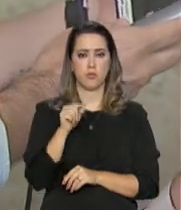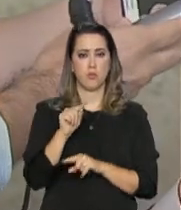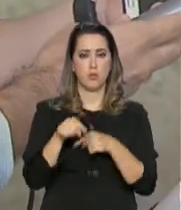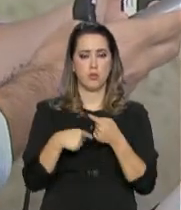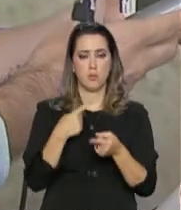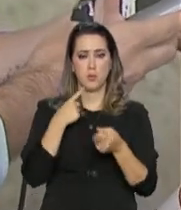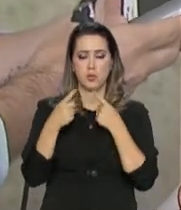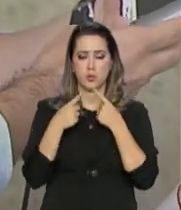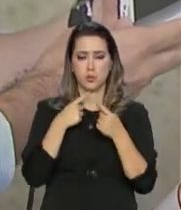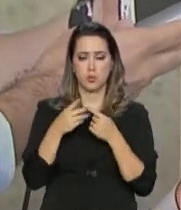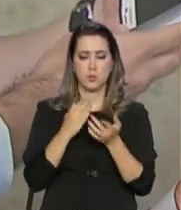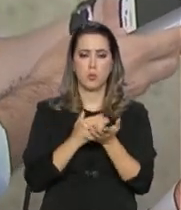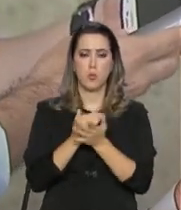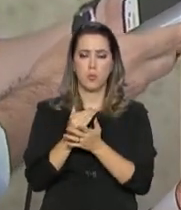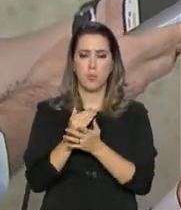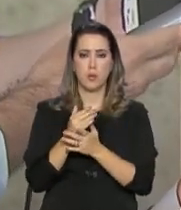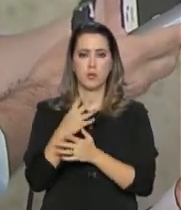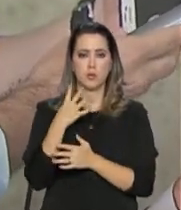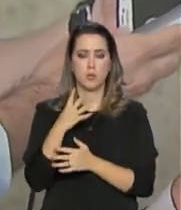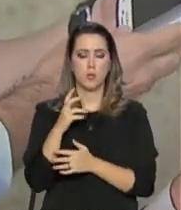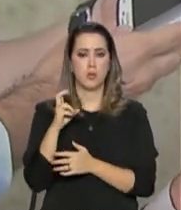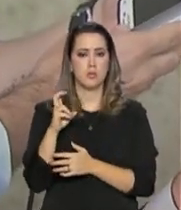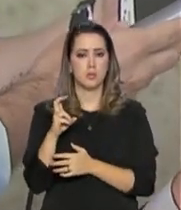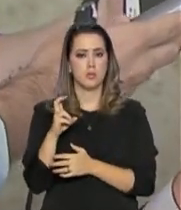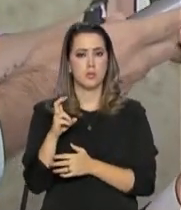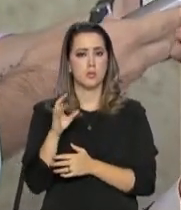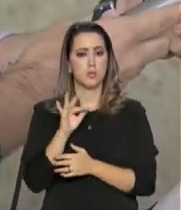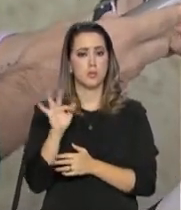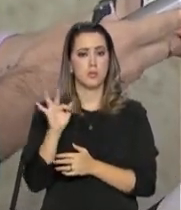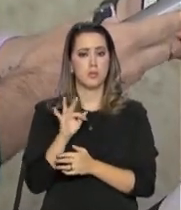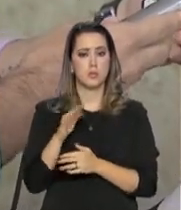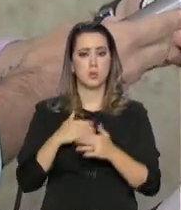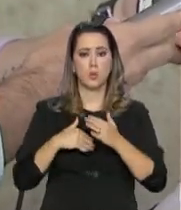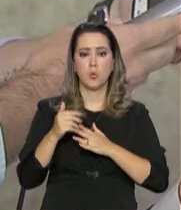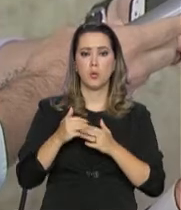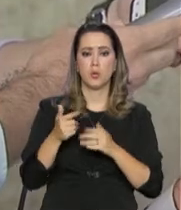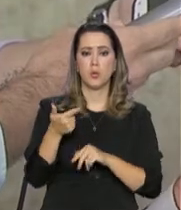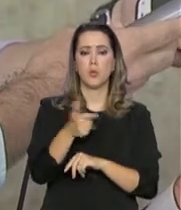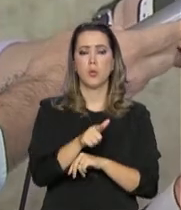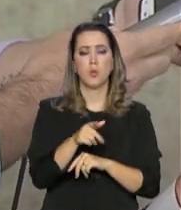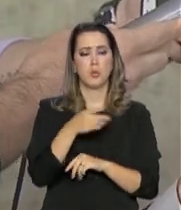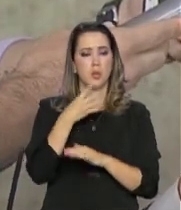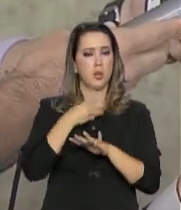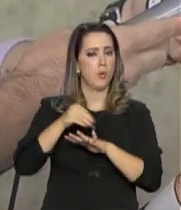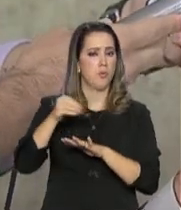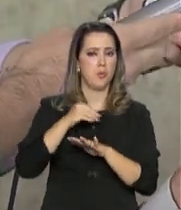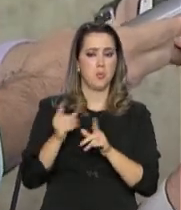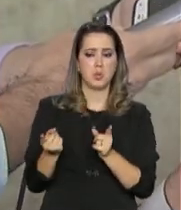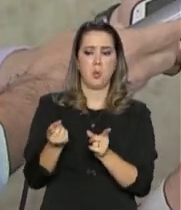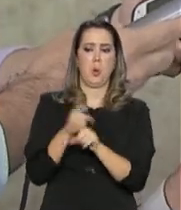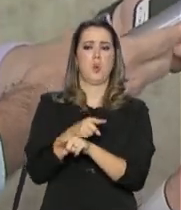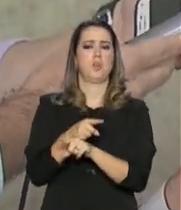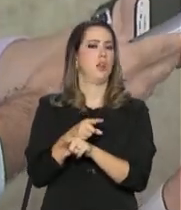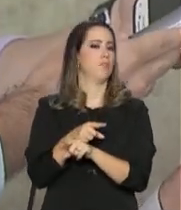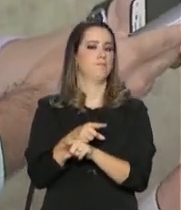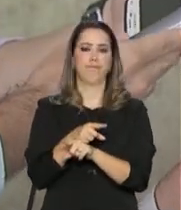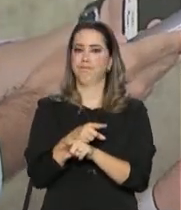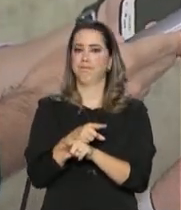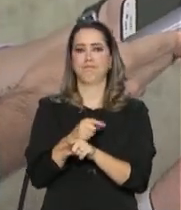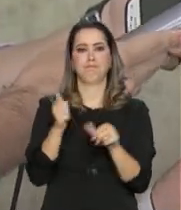de fevereiro qualquer xixi em contrário ela não